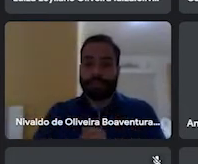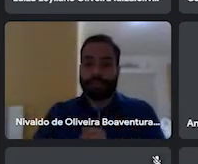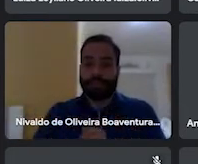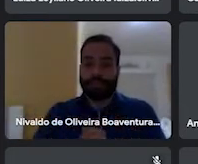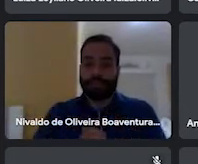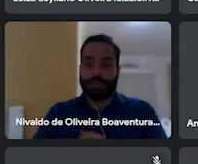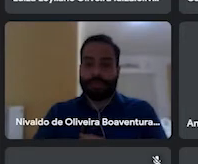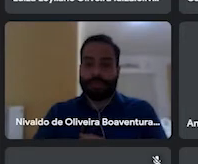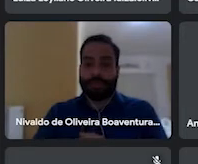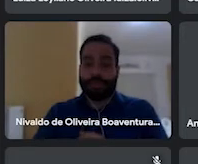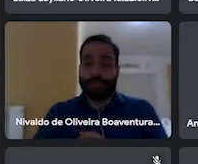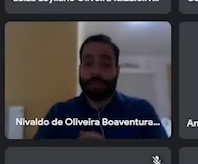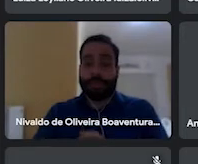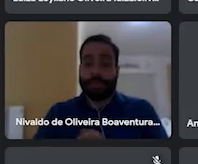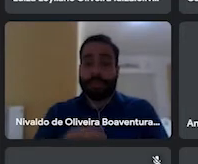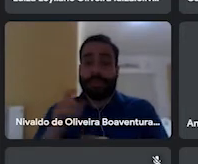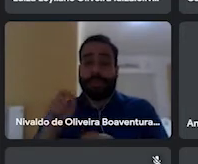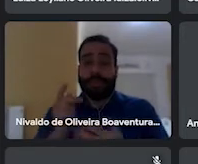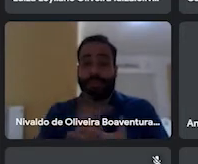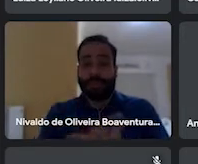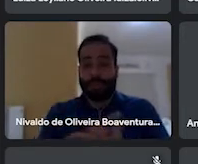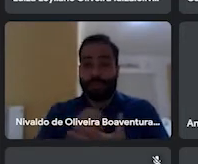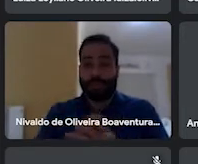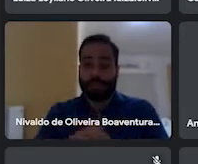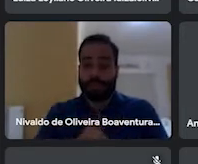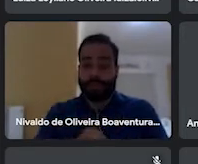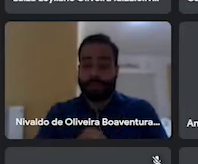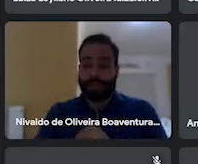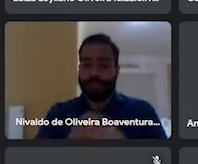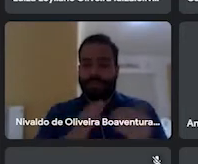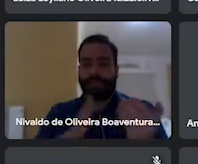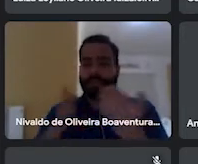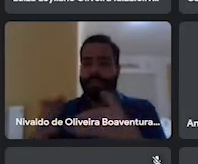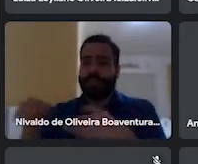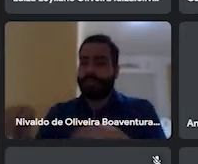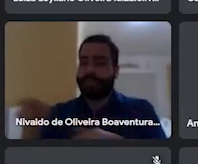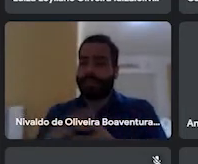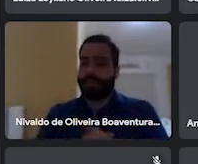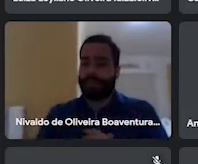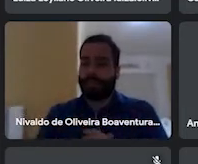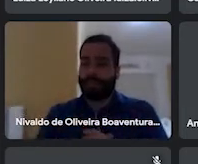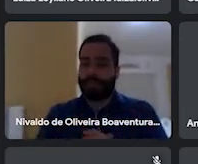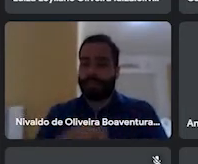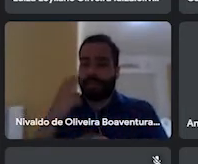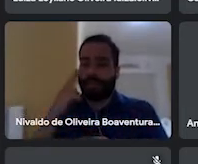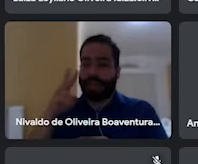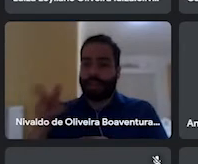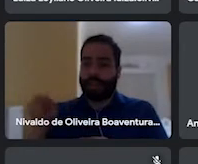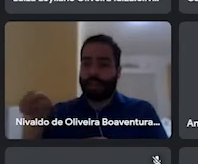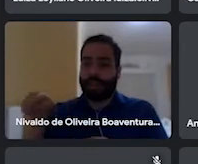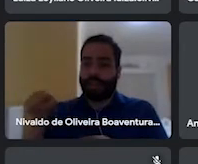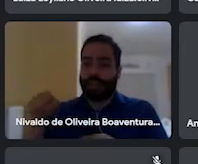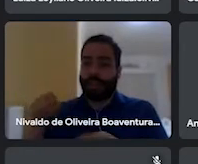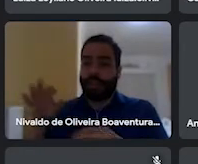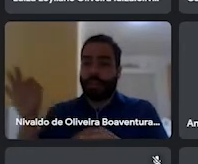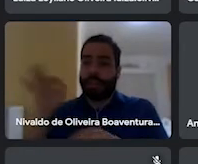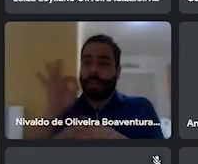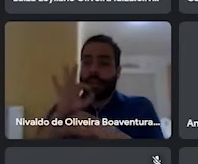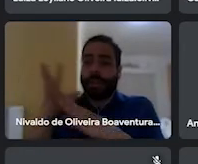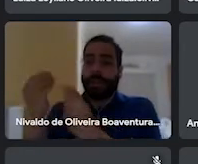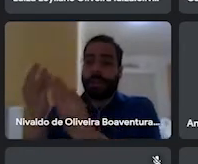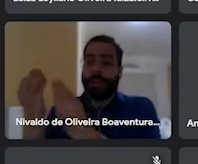Porque senão, o que, é que vai acontecer? Eu vou chegar lá no local, olha que eu ver lá, tem um enxame de abelha, eu vou,